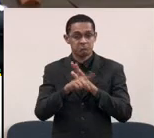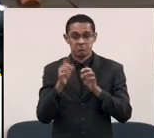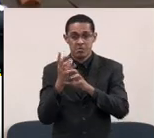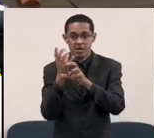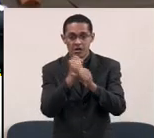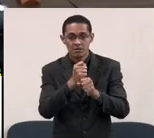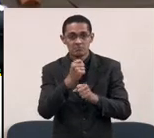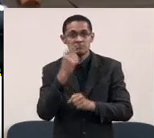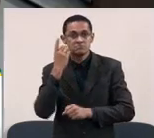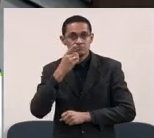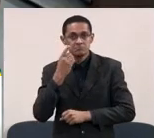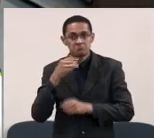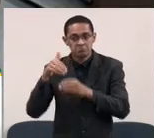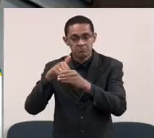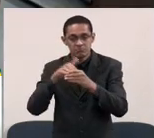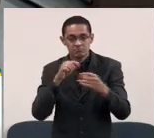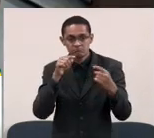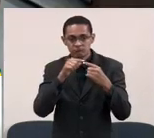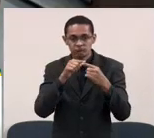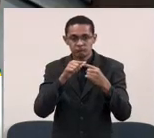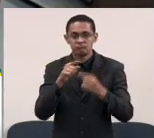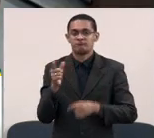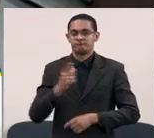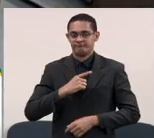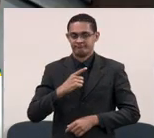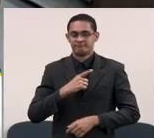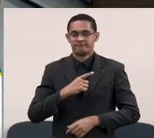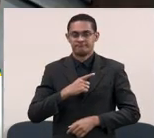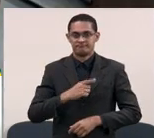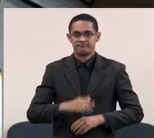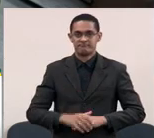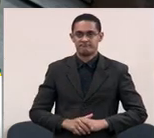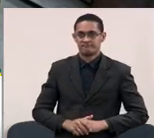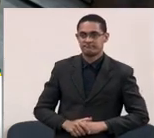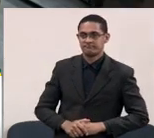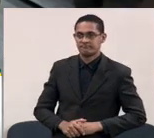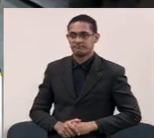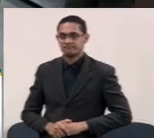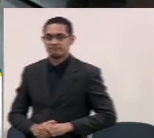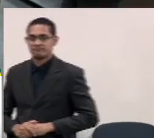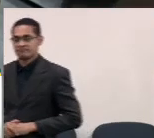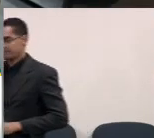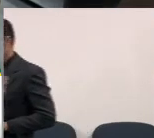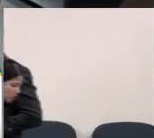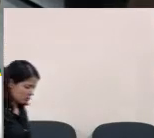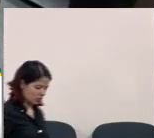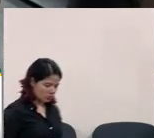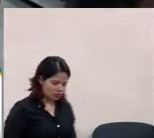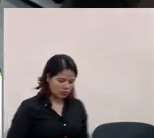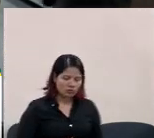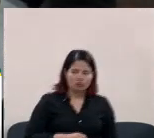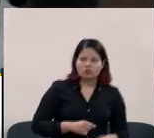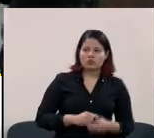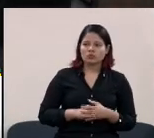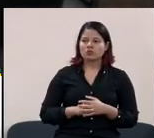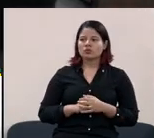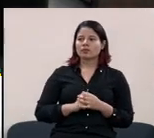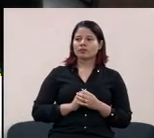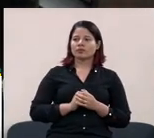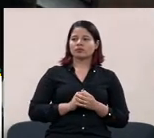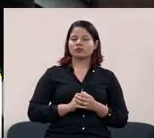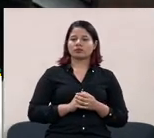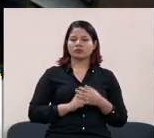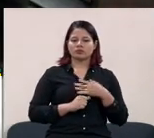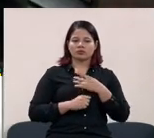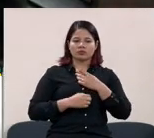coro. A coro, senhor presidente. Essa Vossa Excelência faça a leitura do primeiro item da pauta.